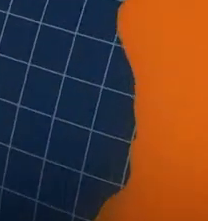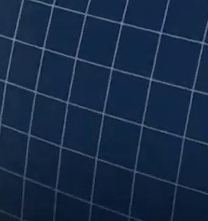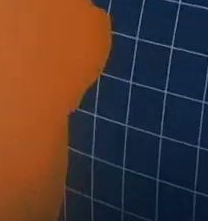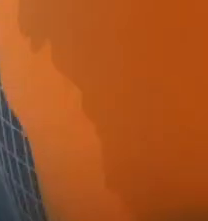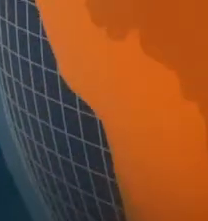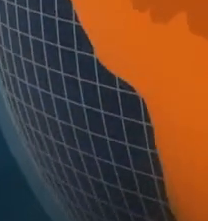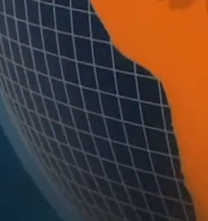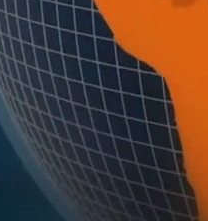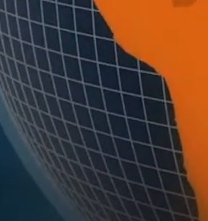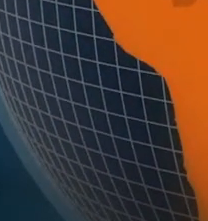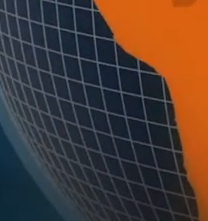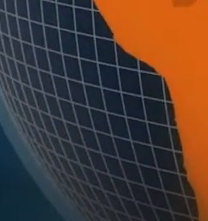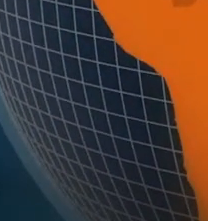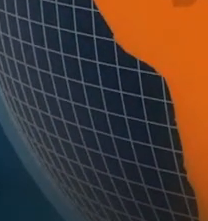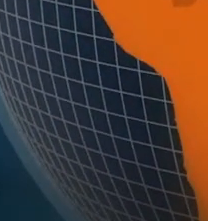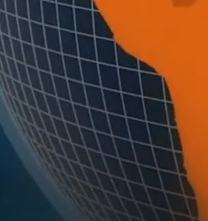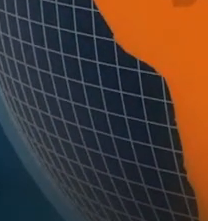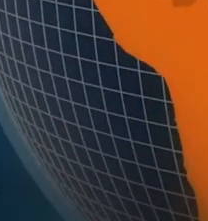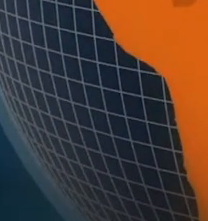Tchau.